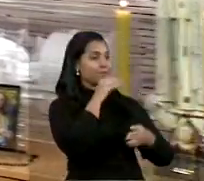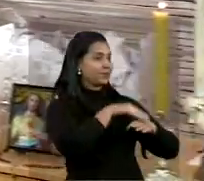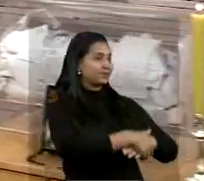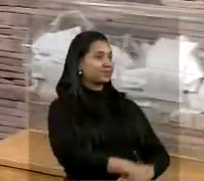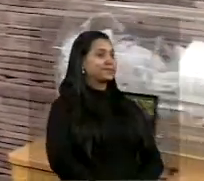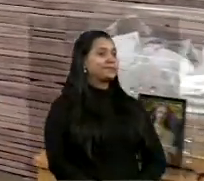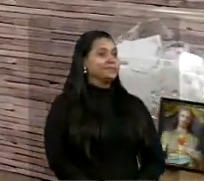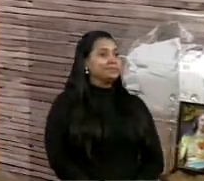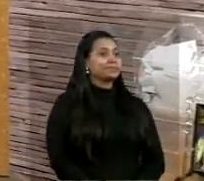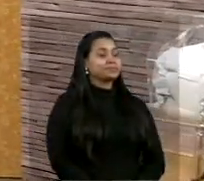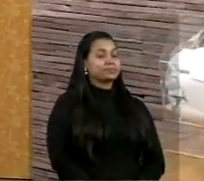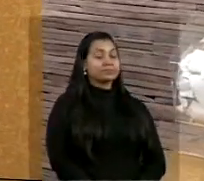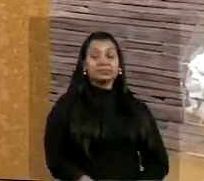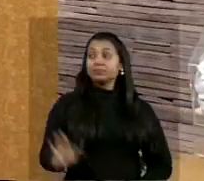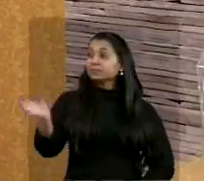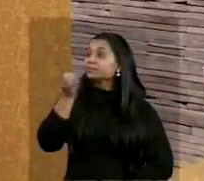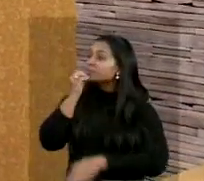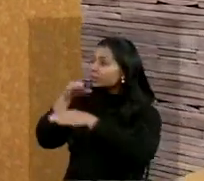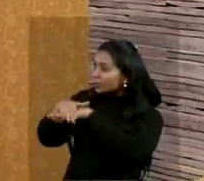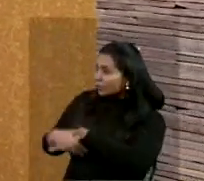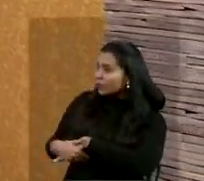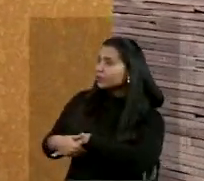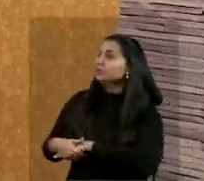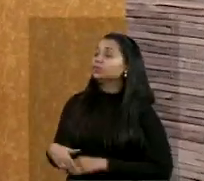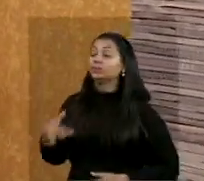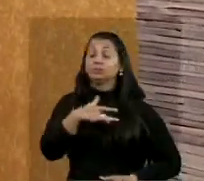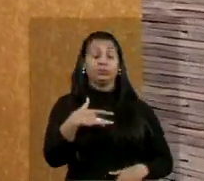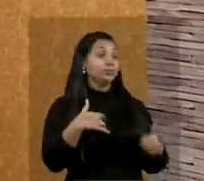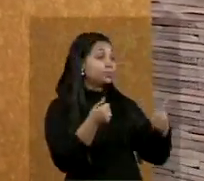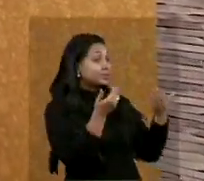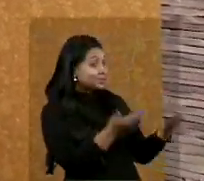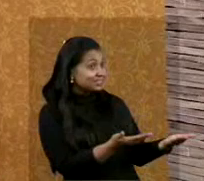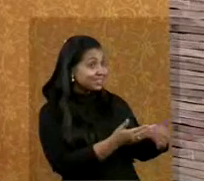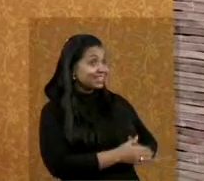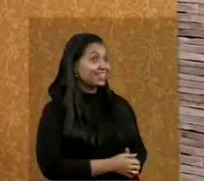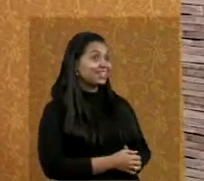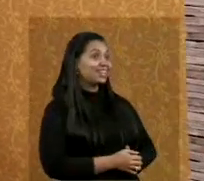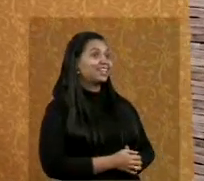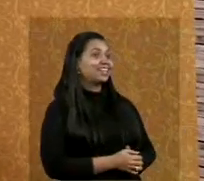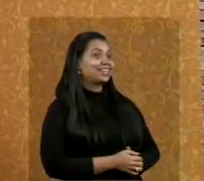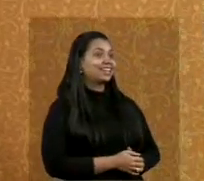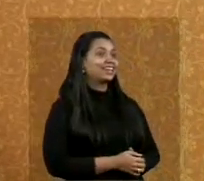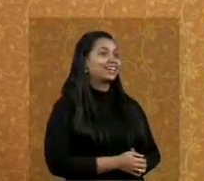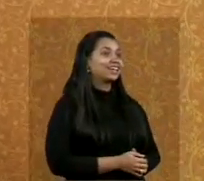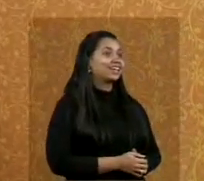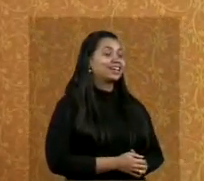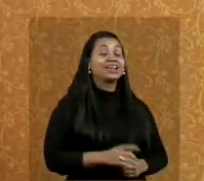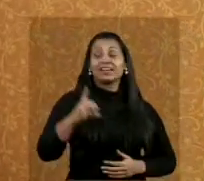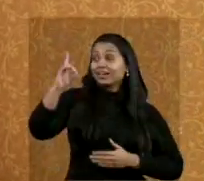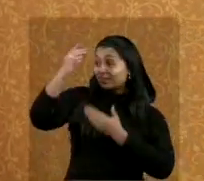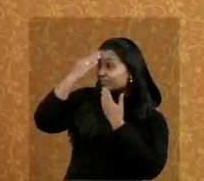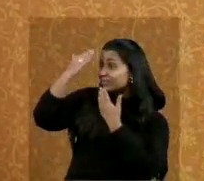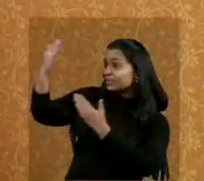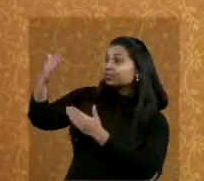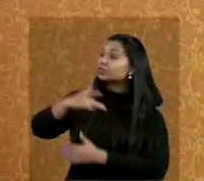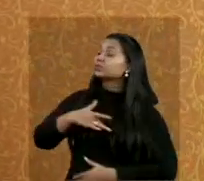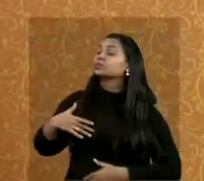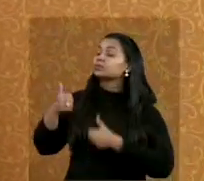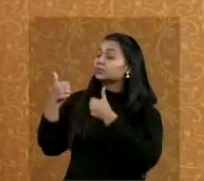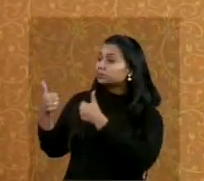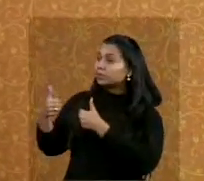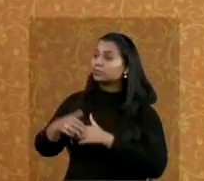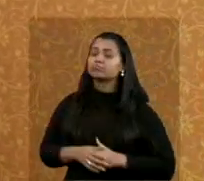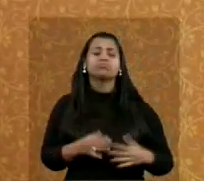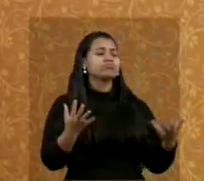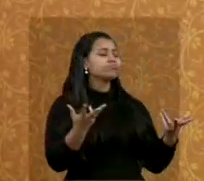noite! Boa noite, Lúcio. Tudo bem com você, meu anjo? Graças a Deus, tudo bem. Oh,